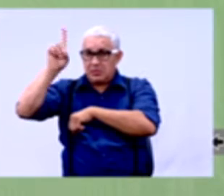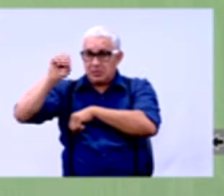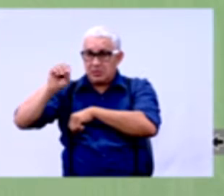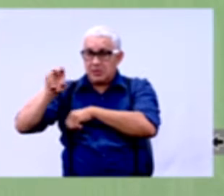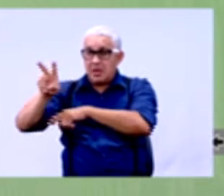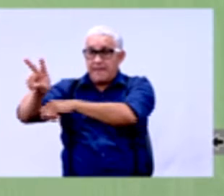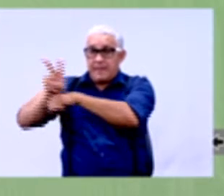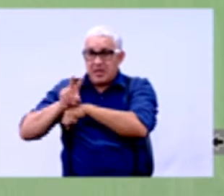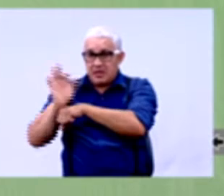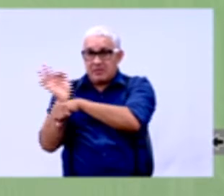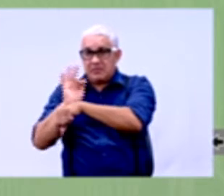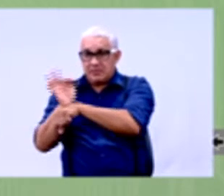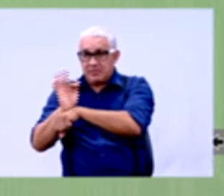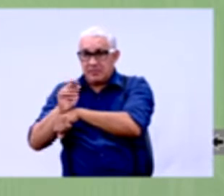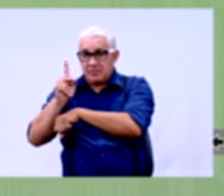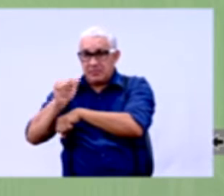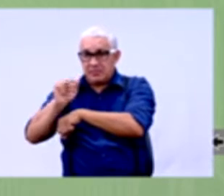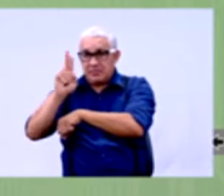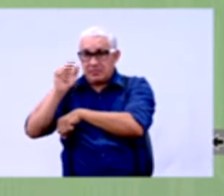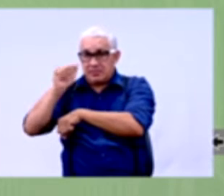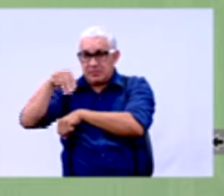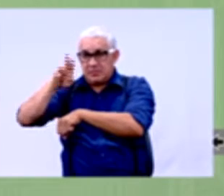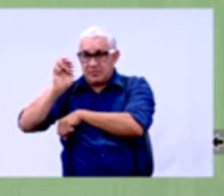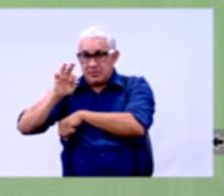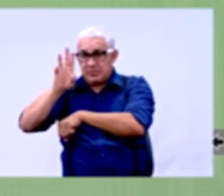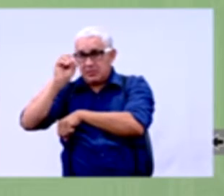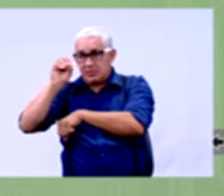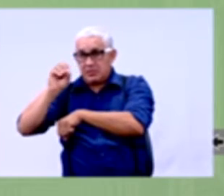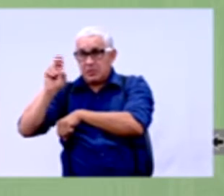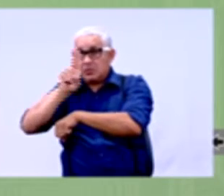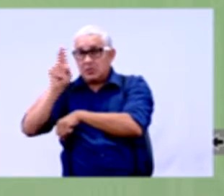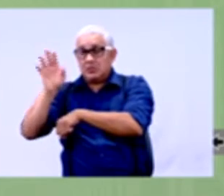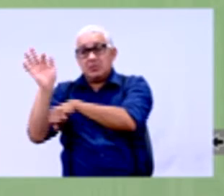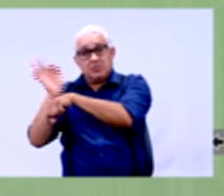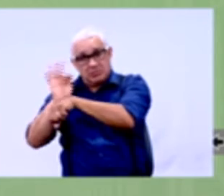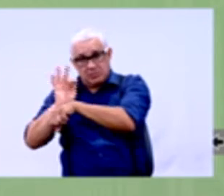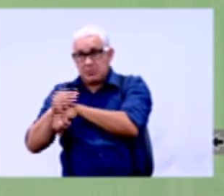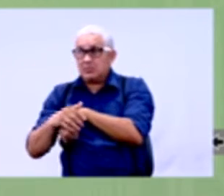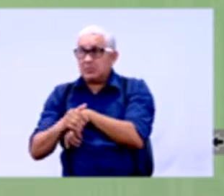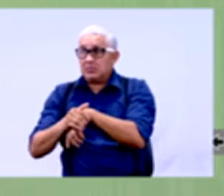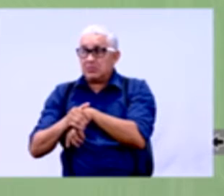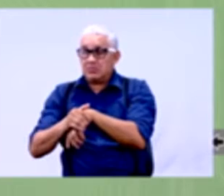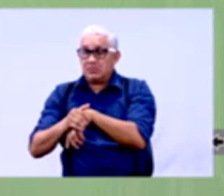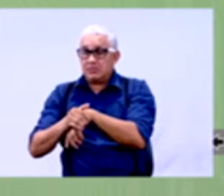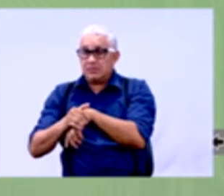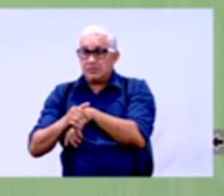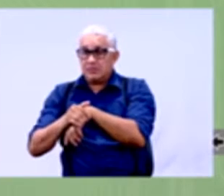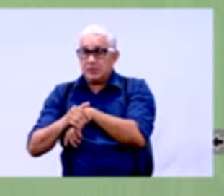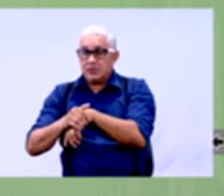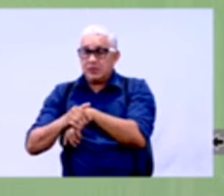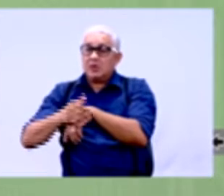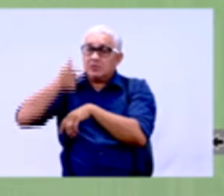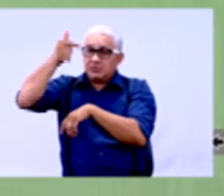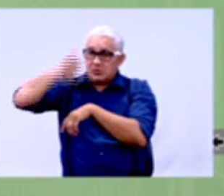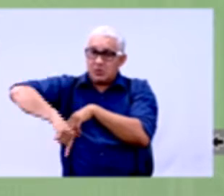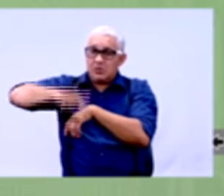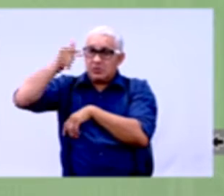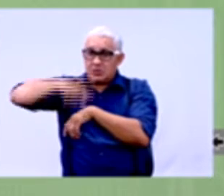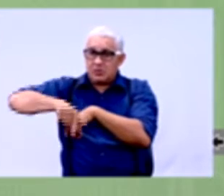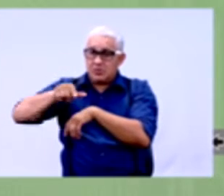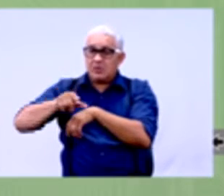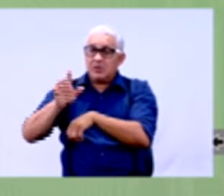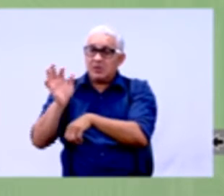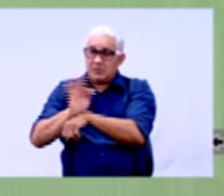filme, passando como parâmetro o filme. E aí, essa operação vai se repetir enquanto os